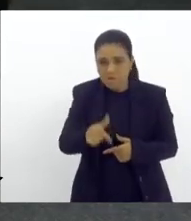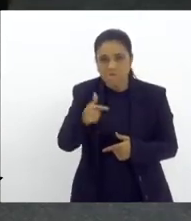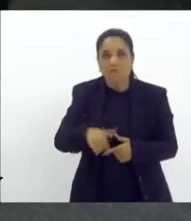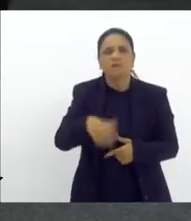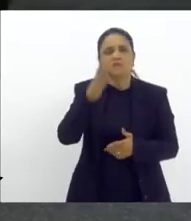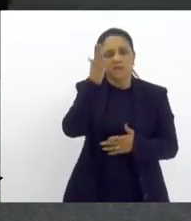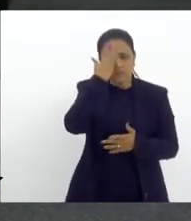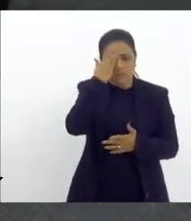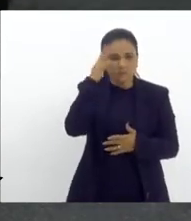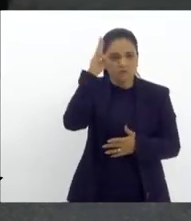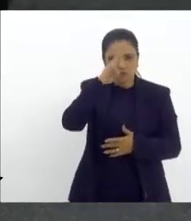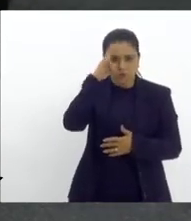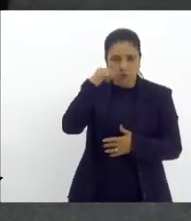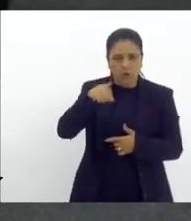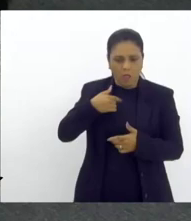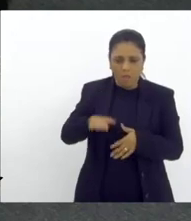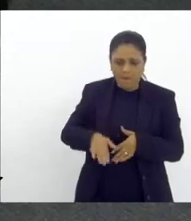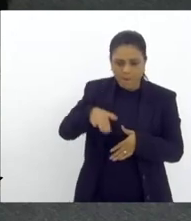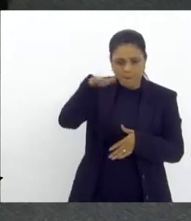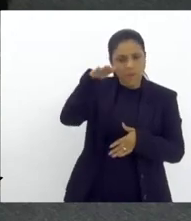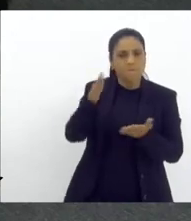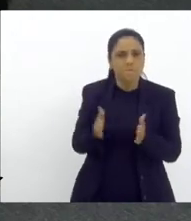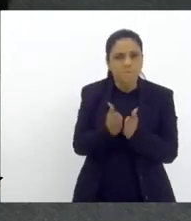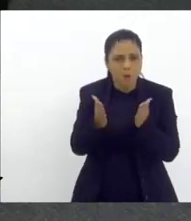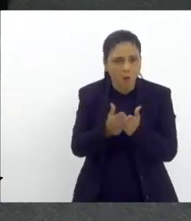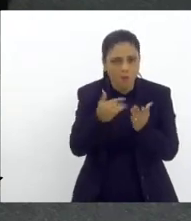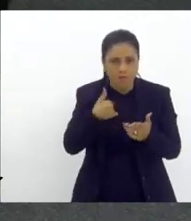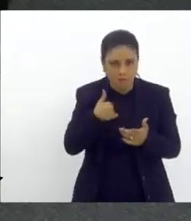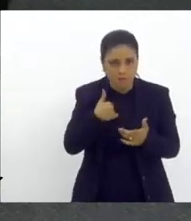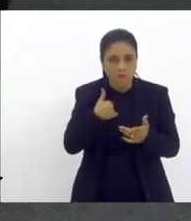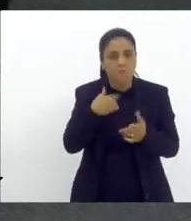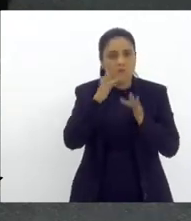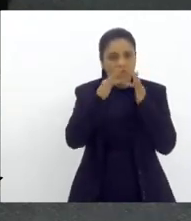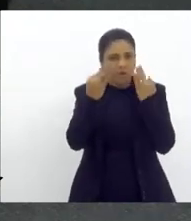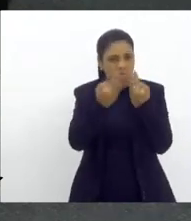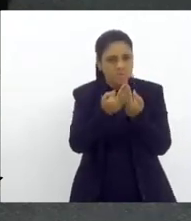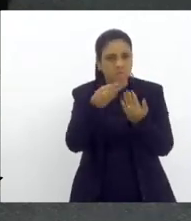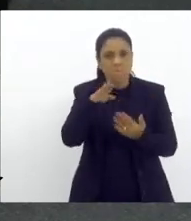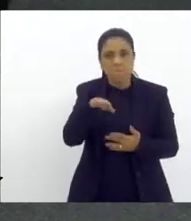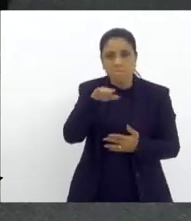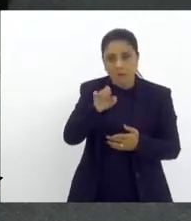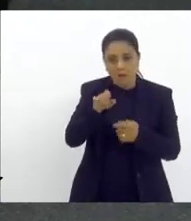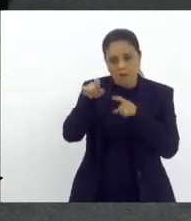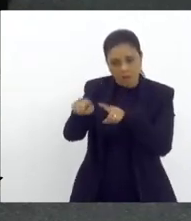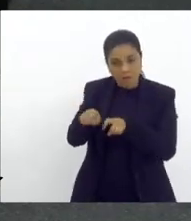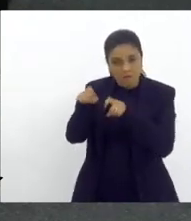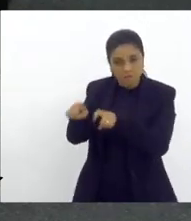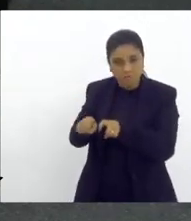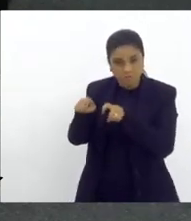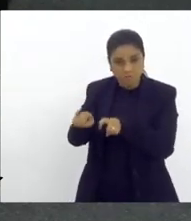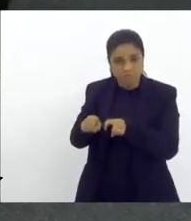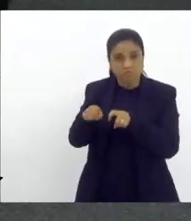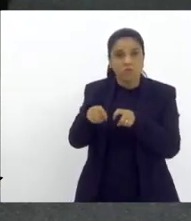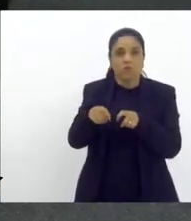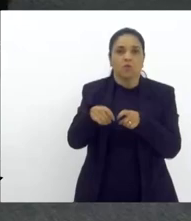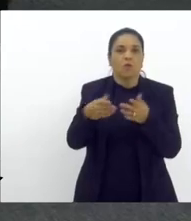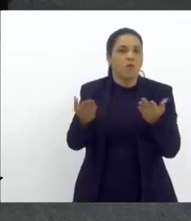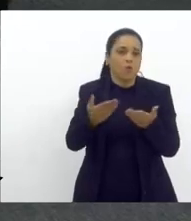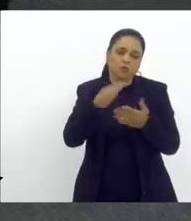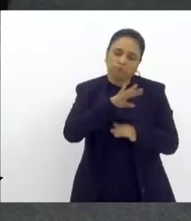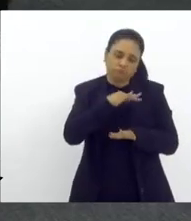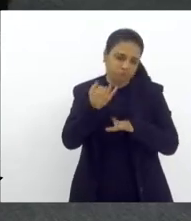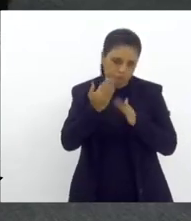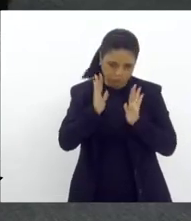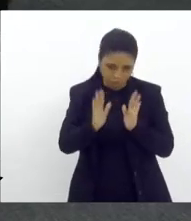a minha história sabe que eu vim da pobreza sabe que minha família é minha mãe agricultor da Agricultura Familiar hoje já não está mais entre a gente